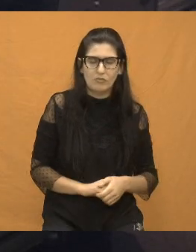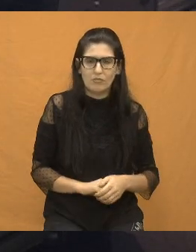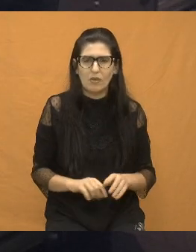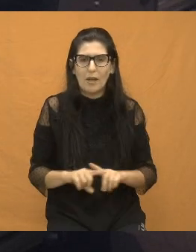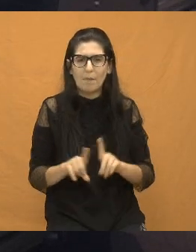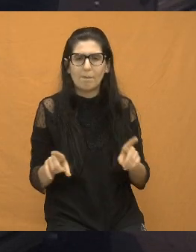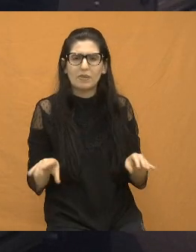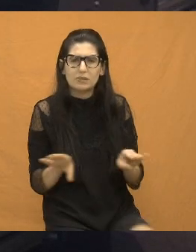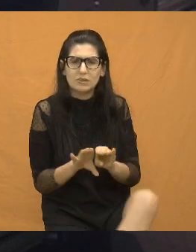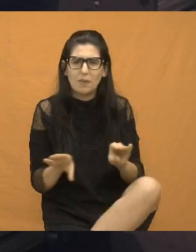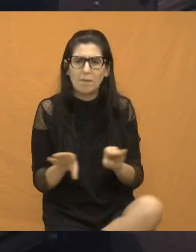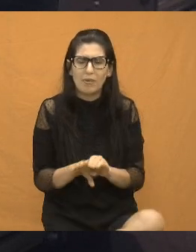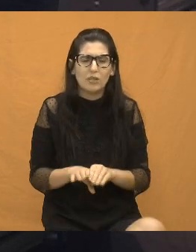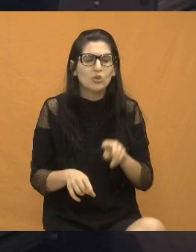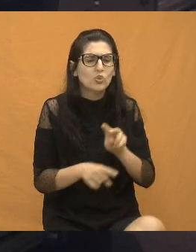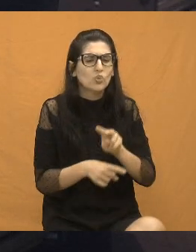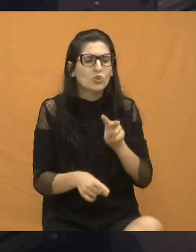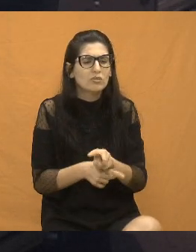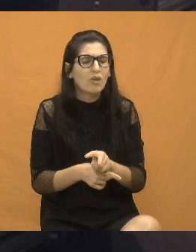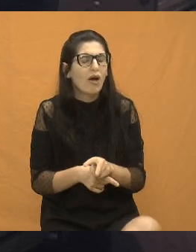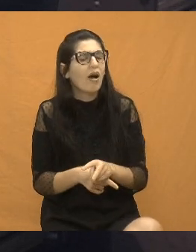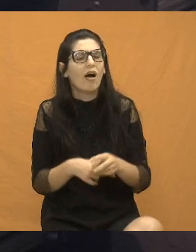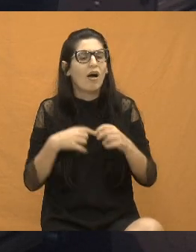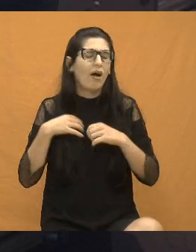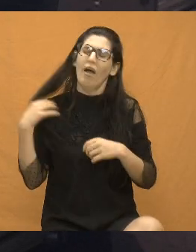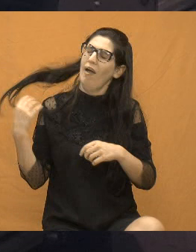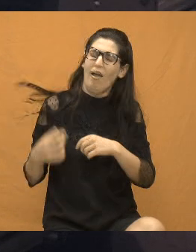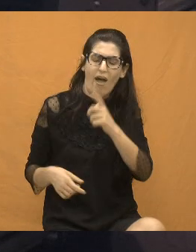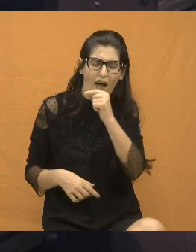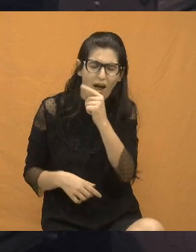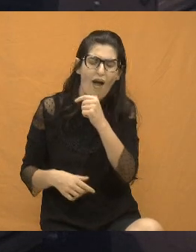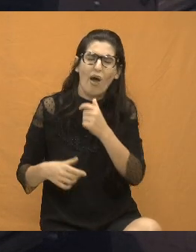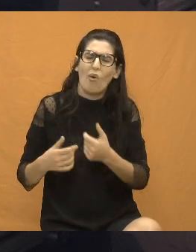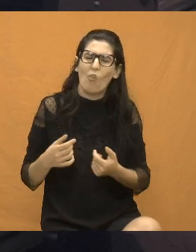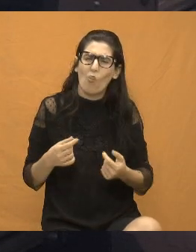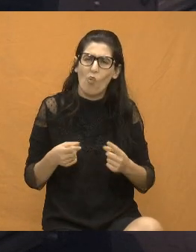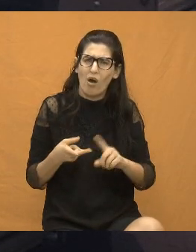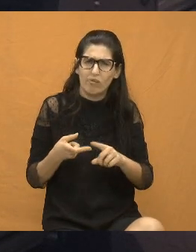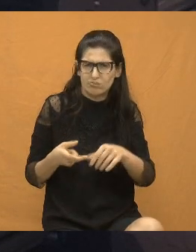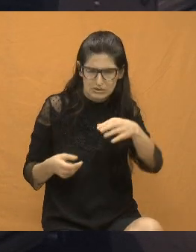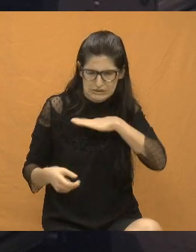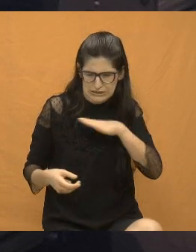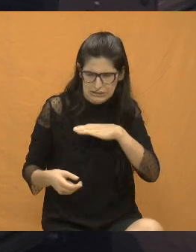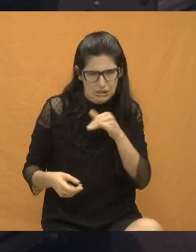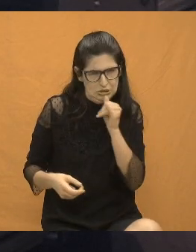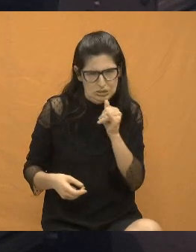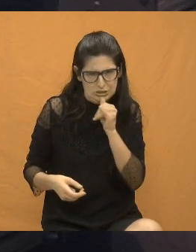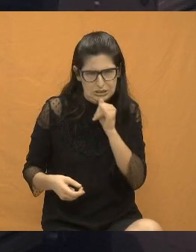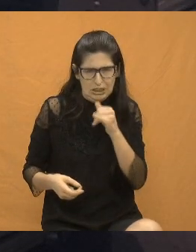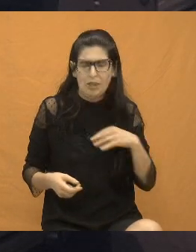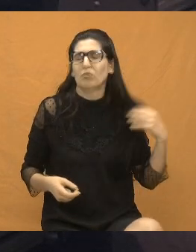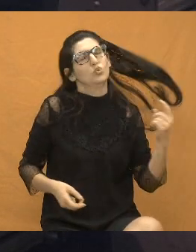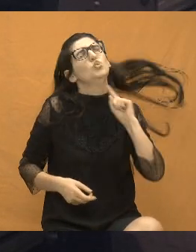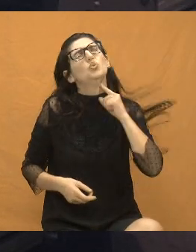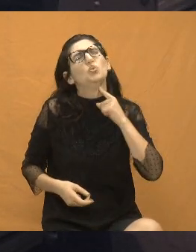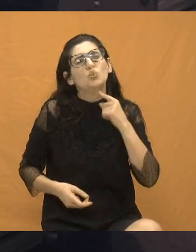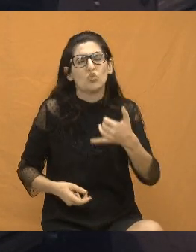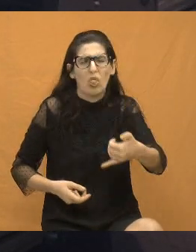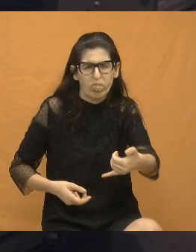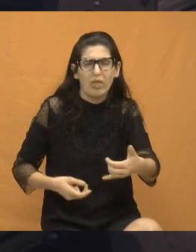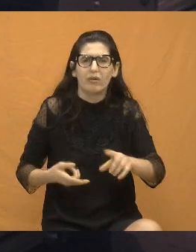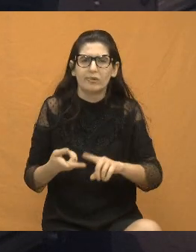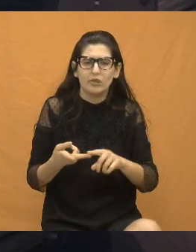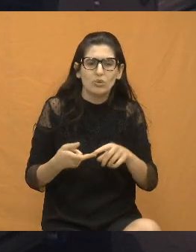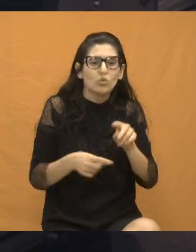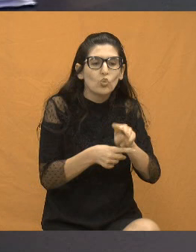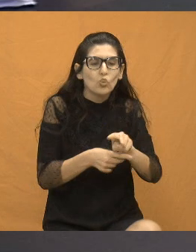saneamento também, que assim me chama a atenção realmente você ter as despesas, ter uma meta orçamentária e assim, a